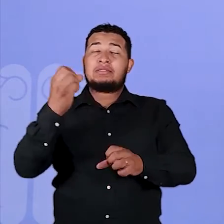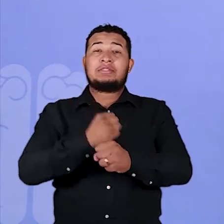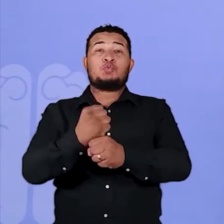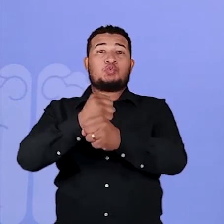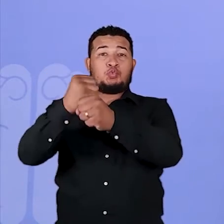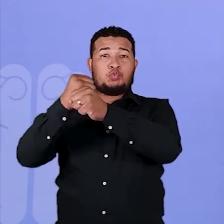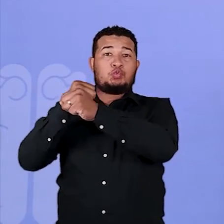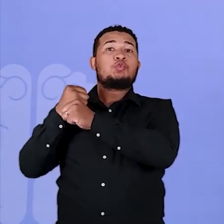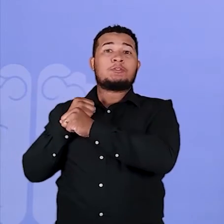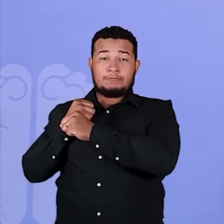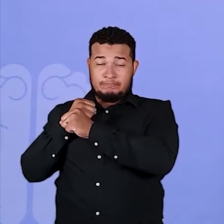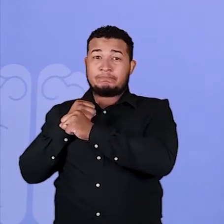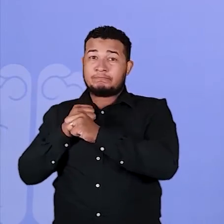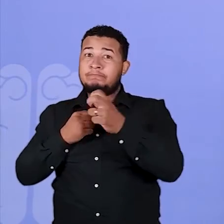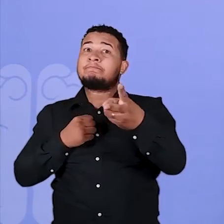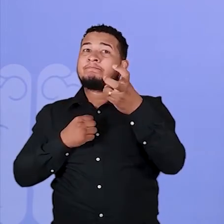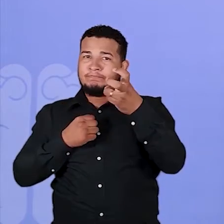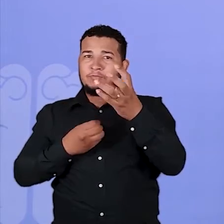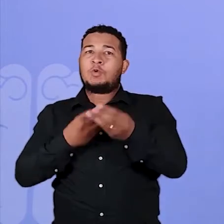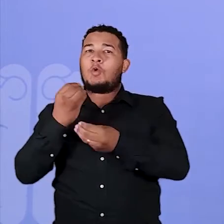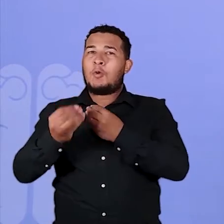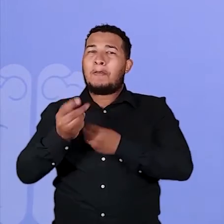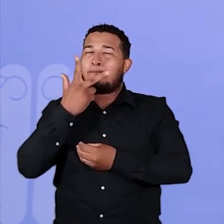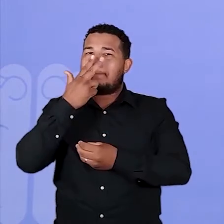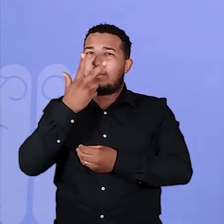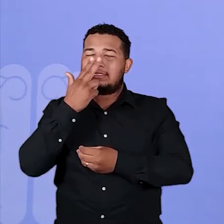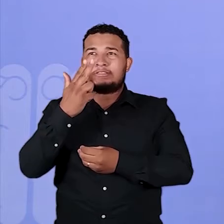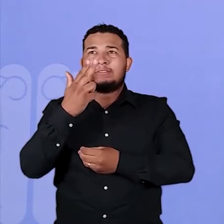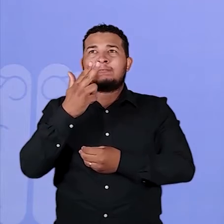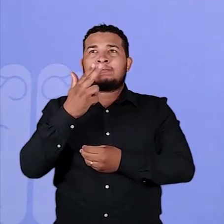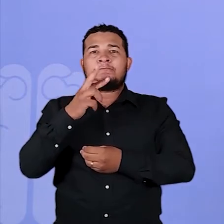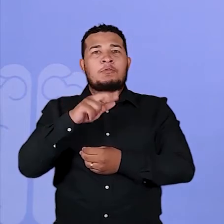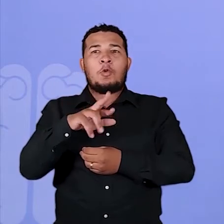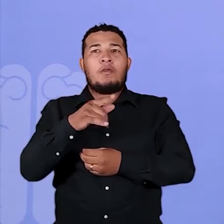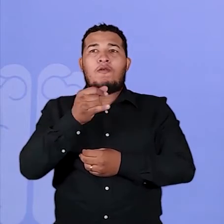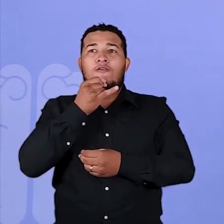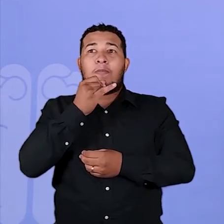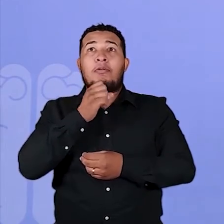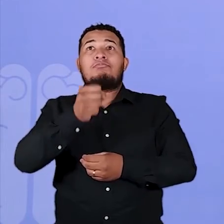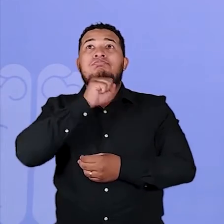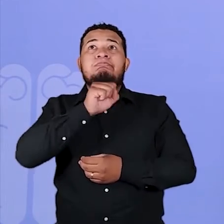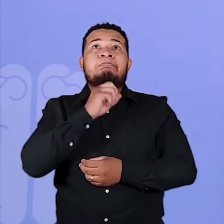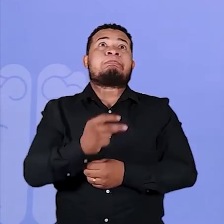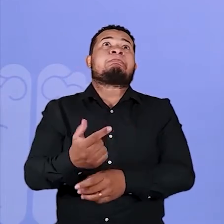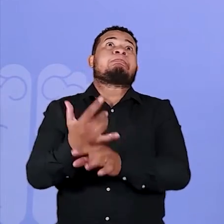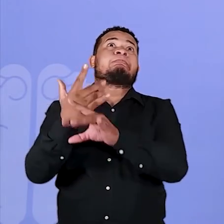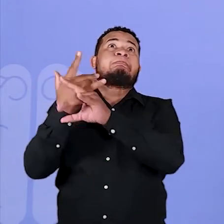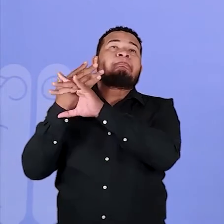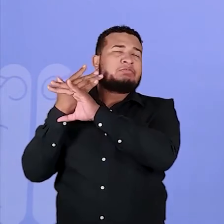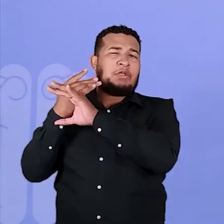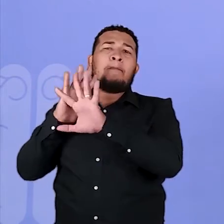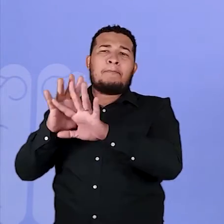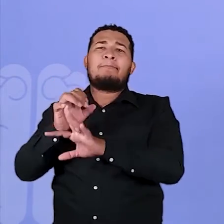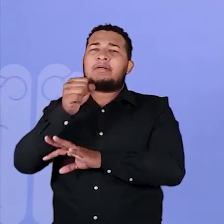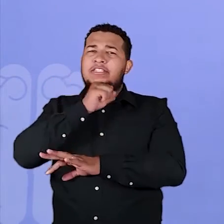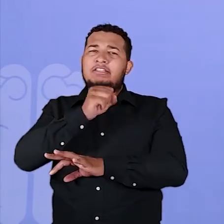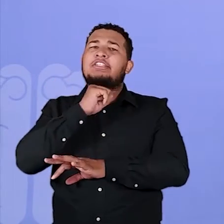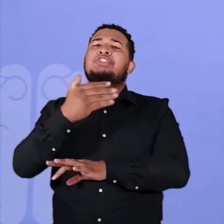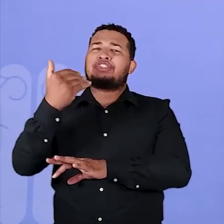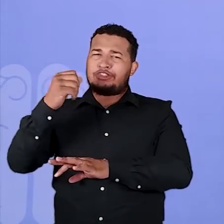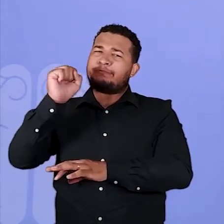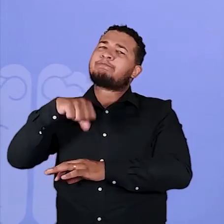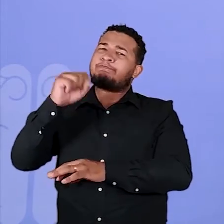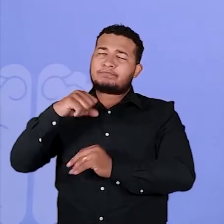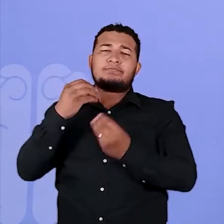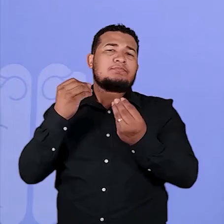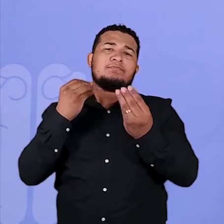300 anos atrás, para vocês terem uma ideia de como isso não é tão antigo assim, mas antigo o